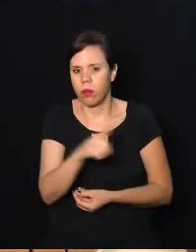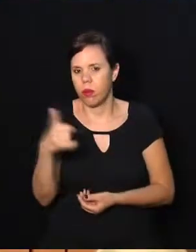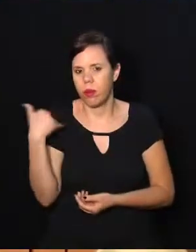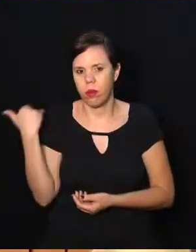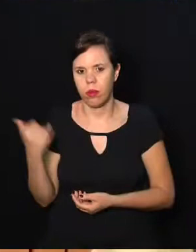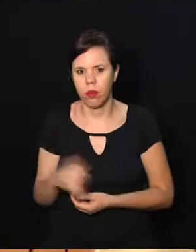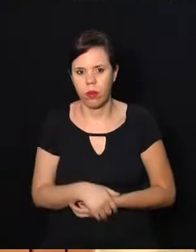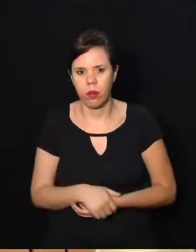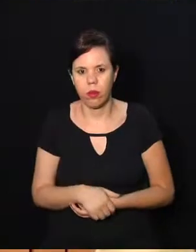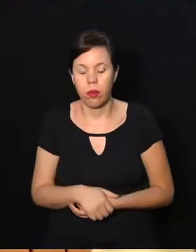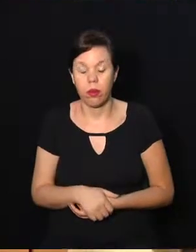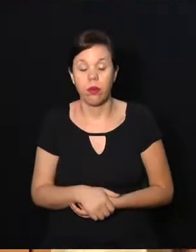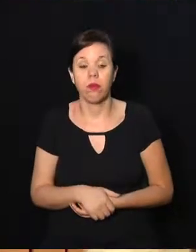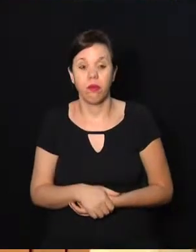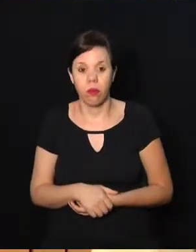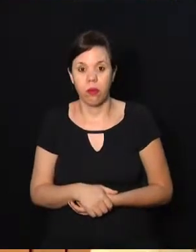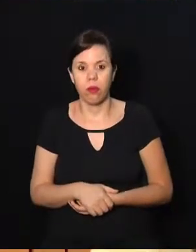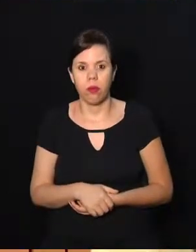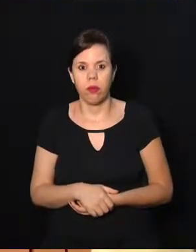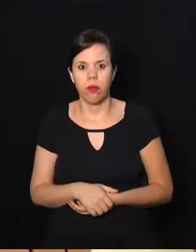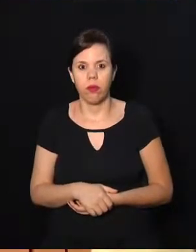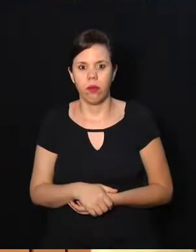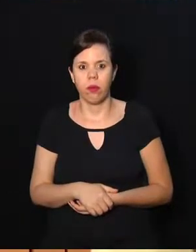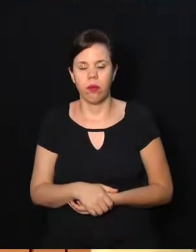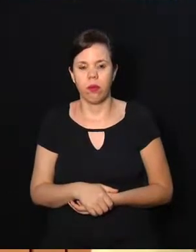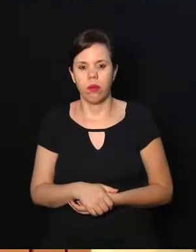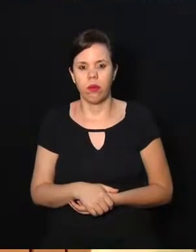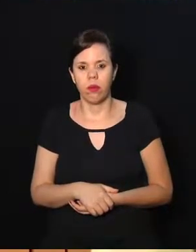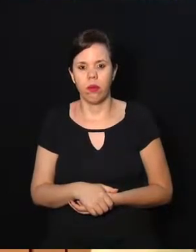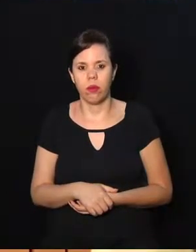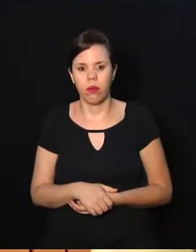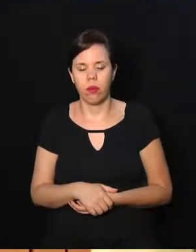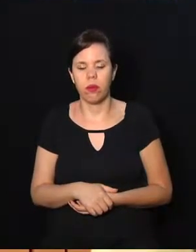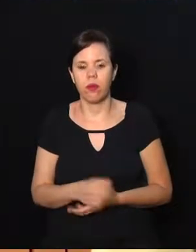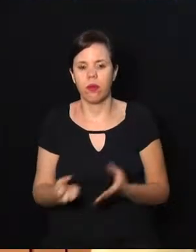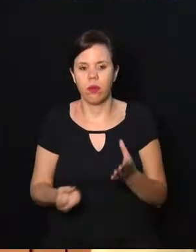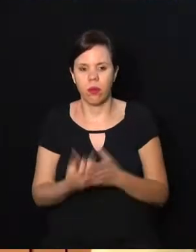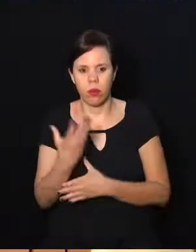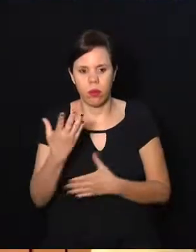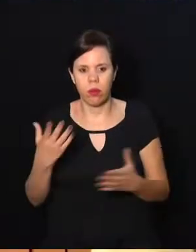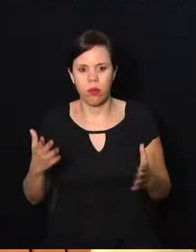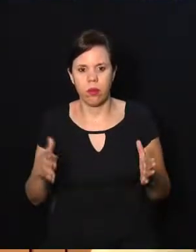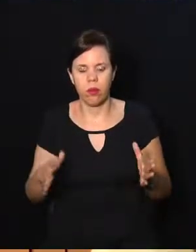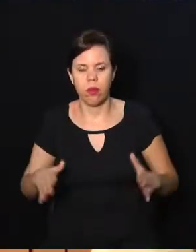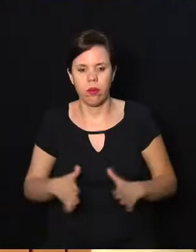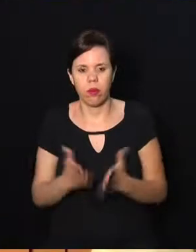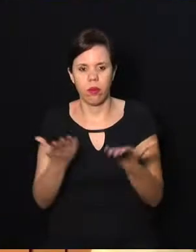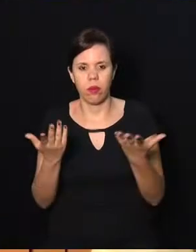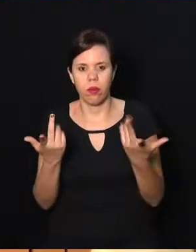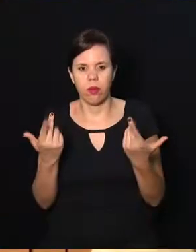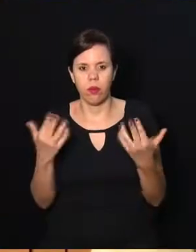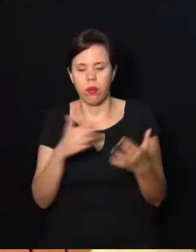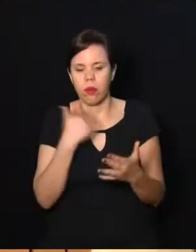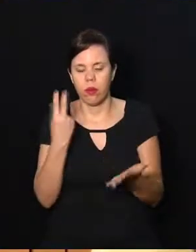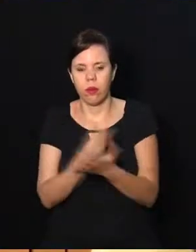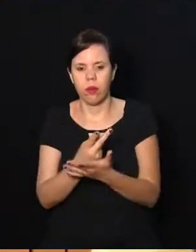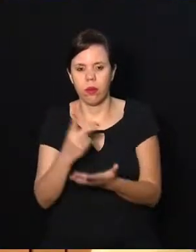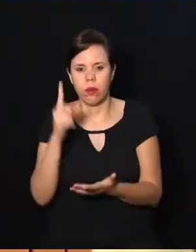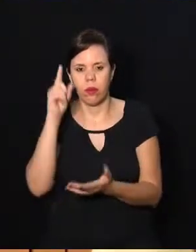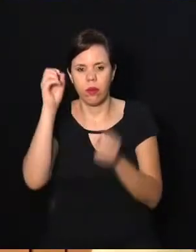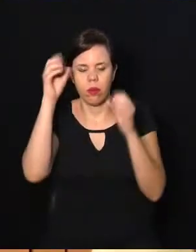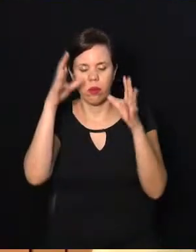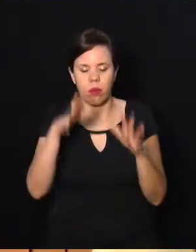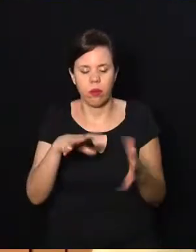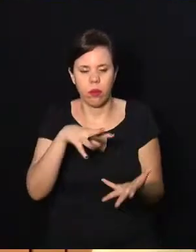idade. A nossa alma, ela nasce e morre da mesma maneira, porque Deus nos colocou no